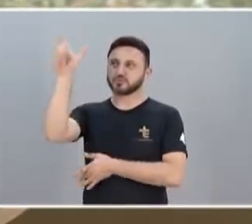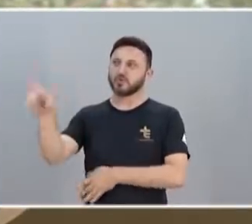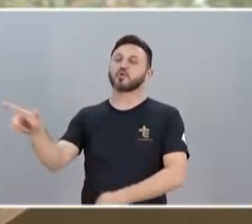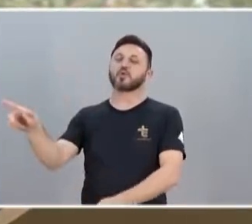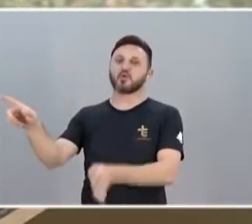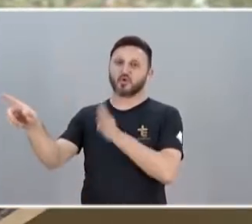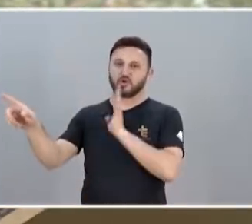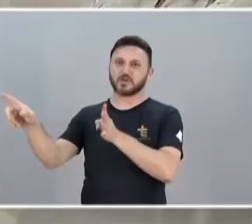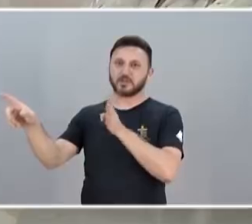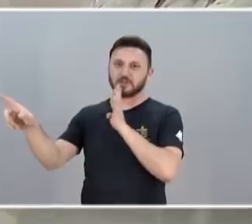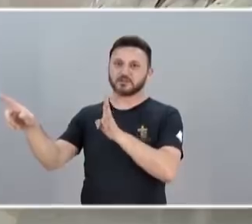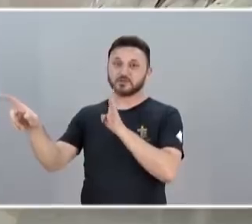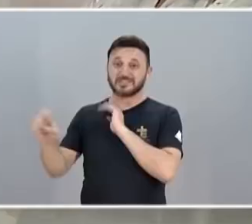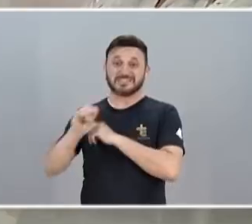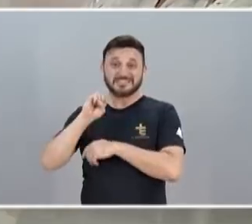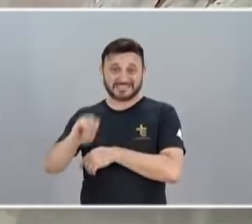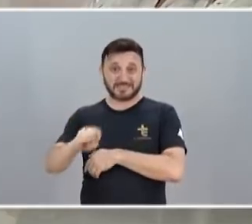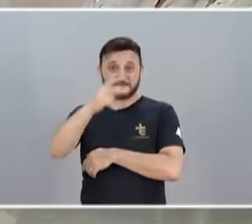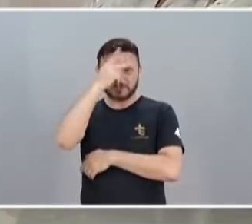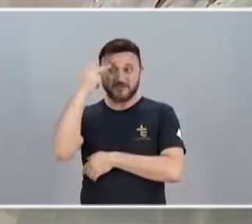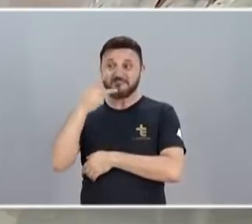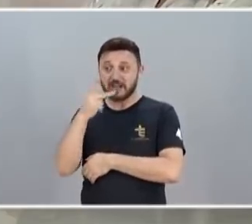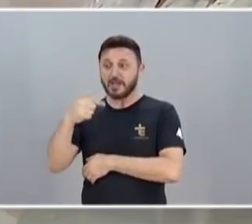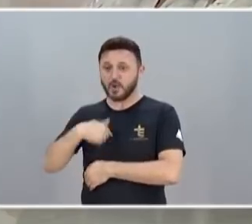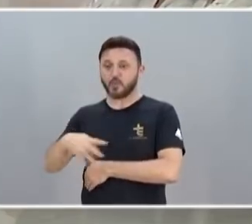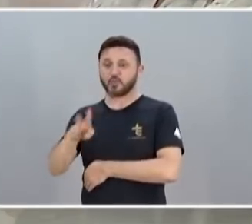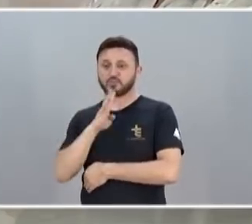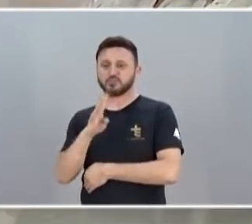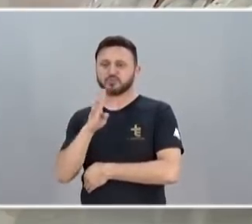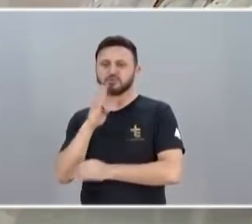quem diz, eu conheço Jesus,